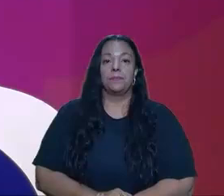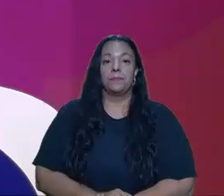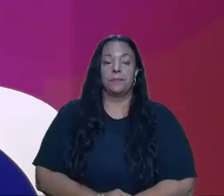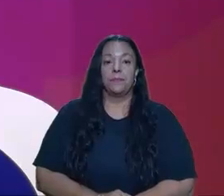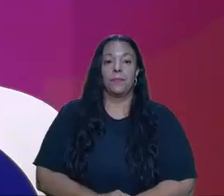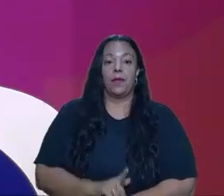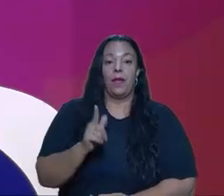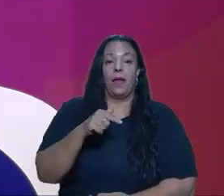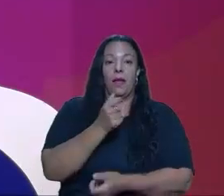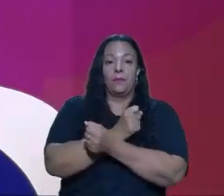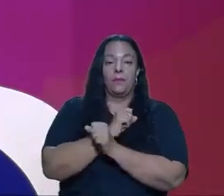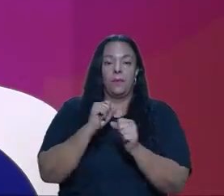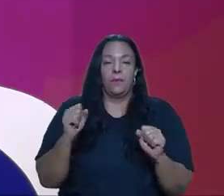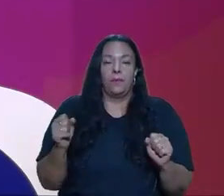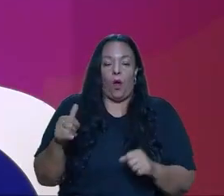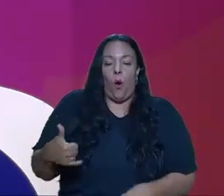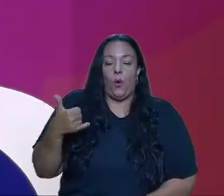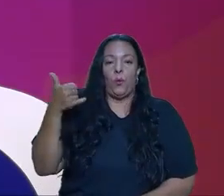Esse é o meu maior privilégio.